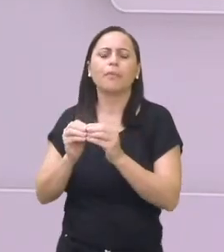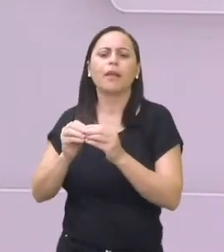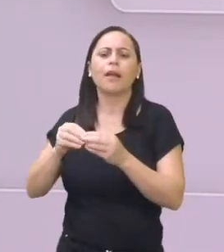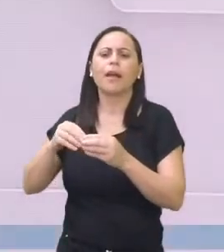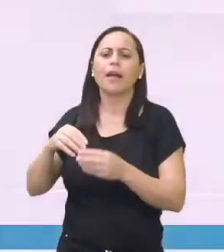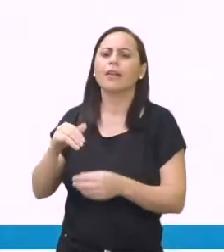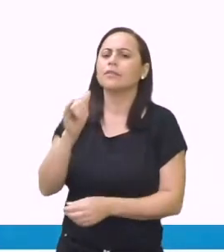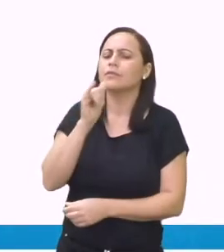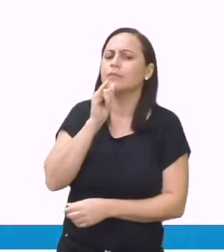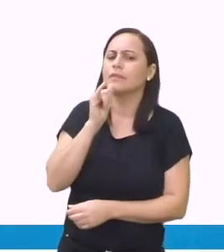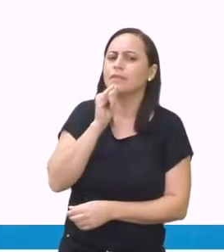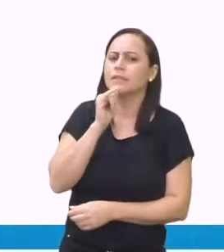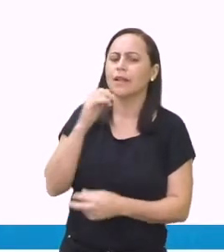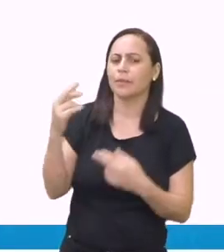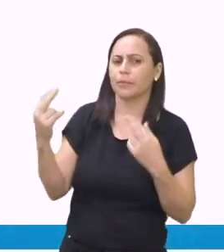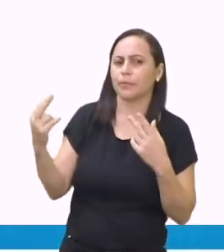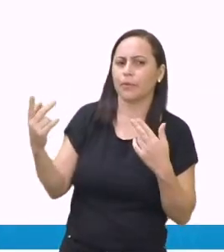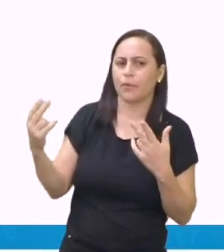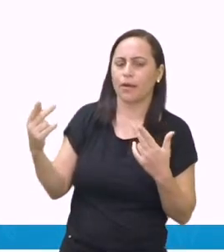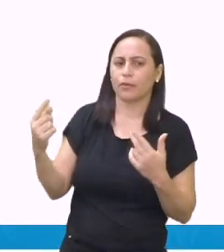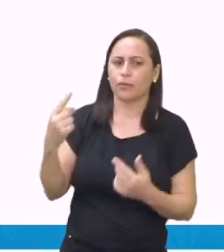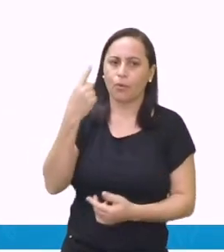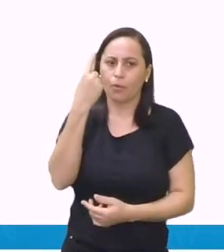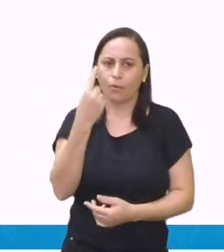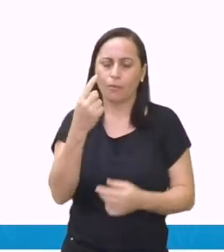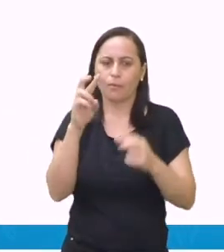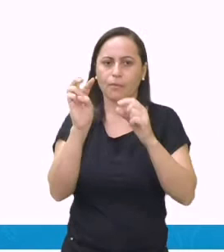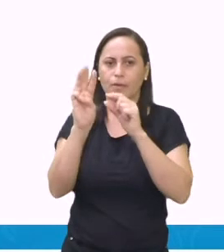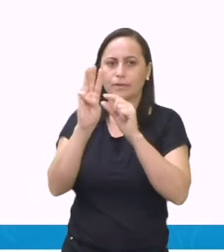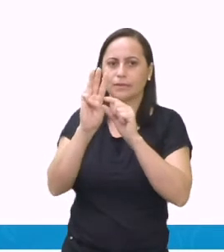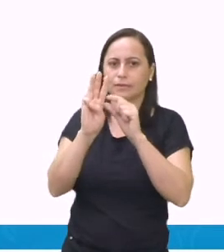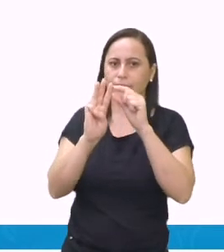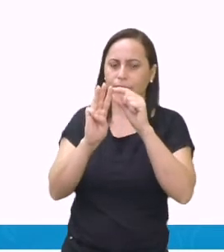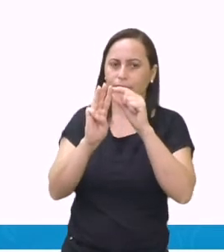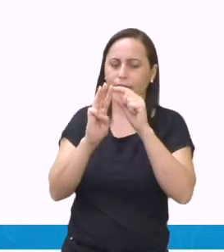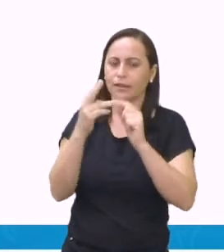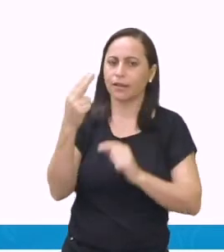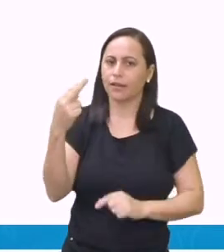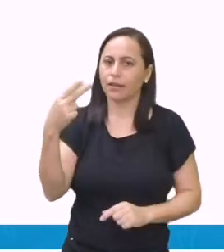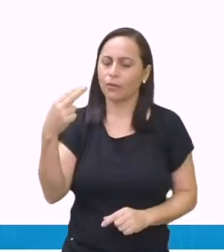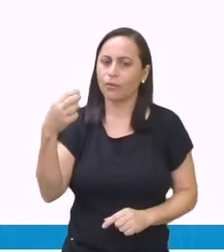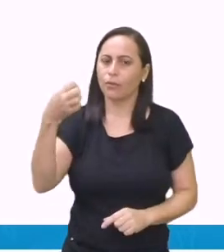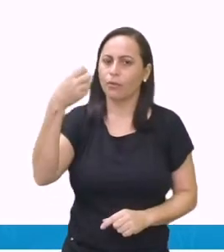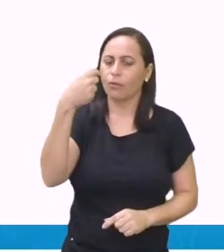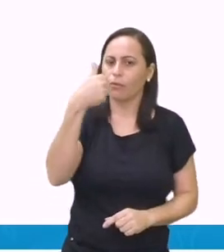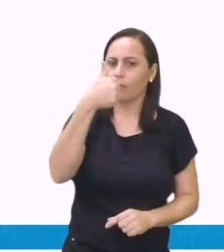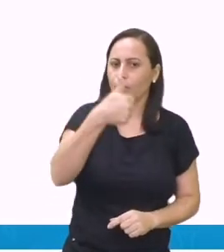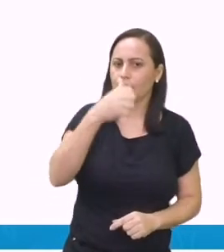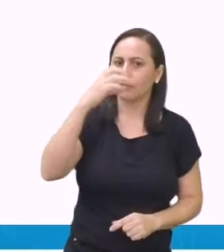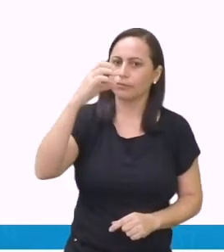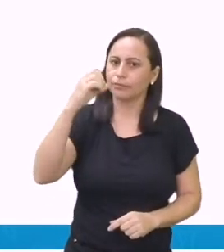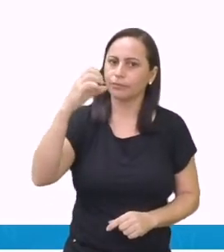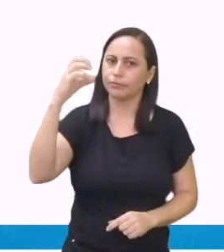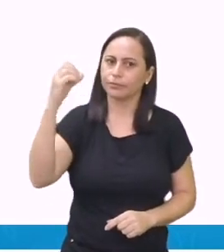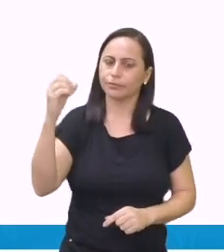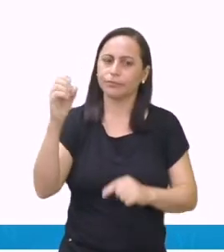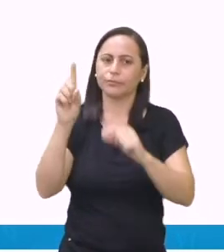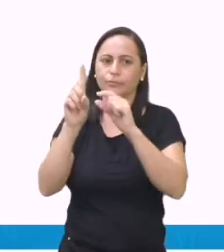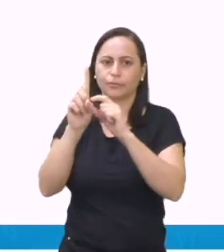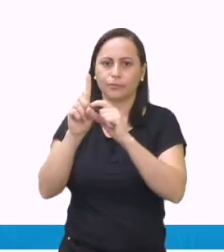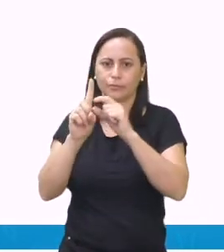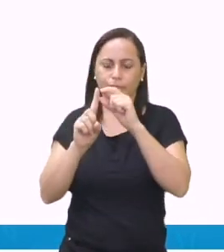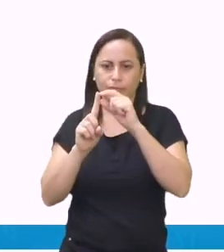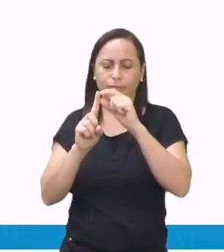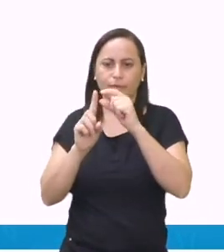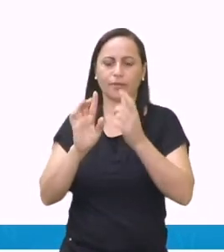Uma centena, 100 unidades. Você lembra que eu falei que sempre eu represento um número que ocupa a